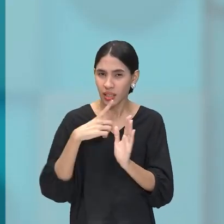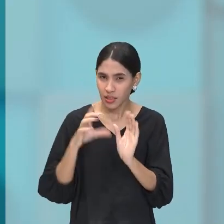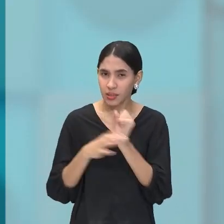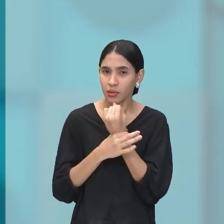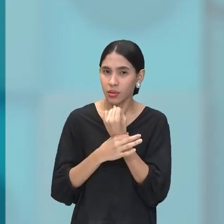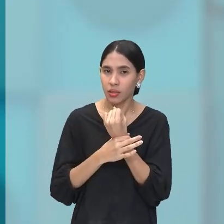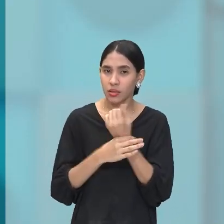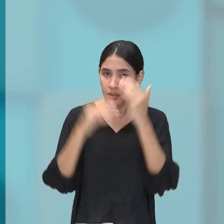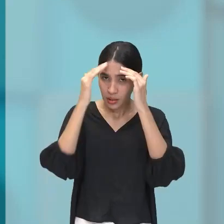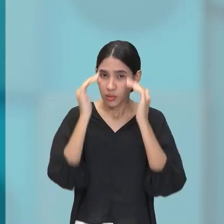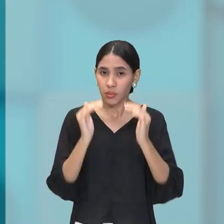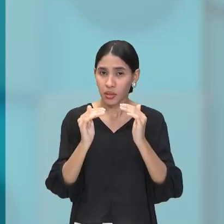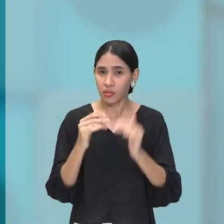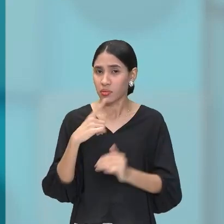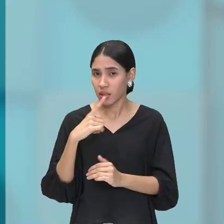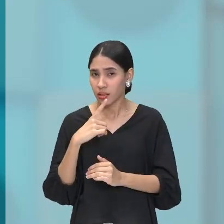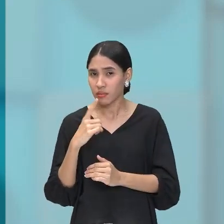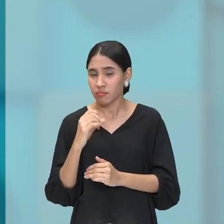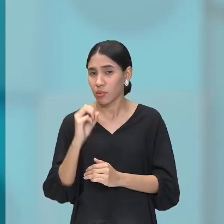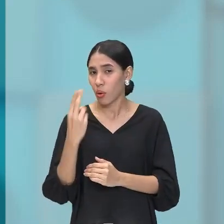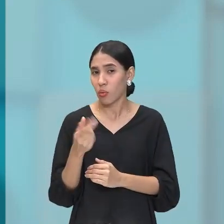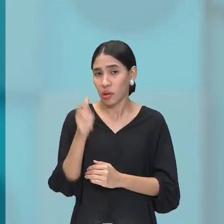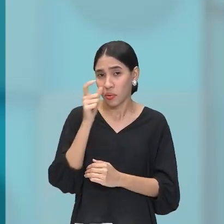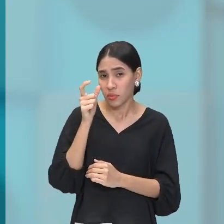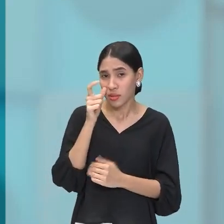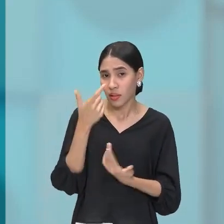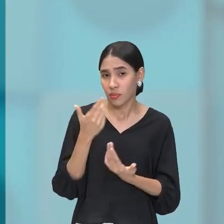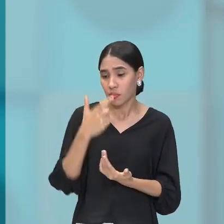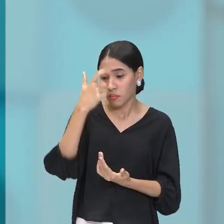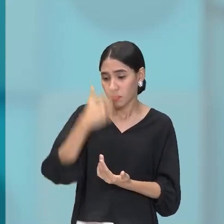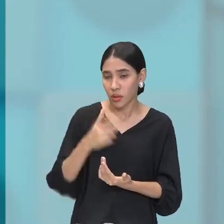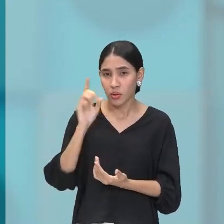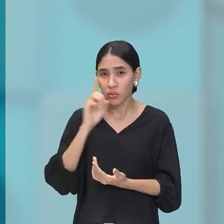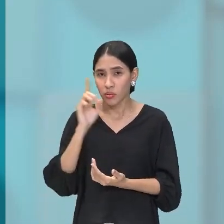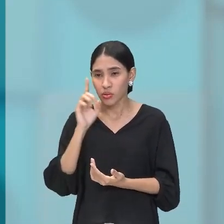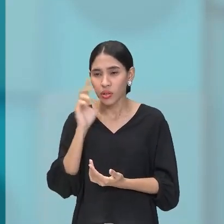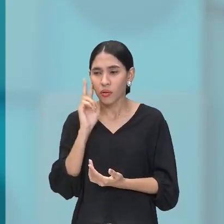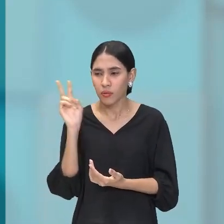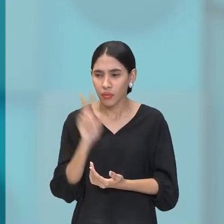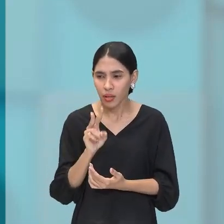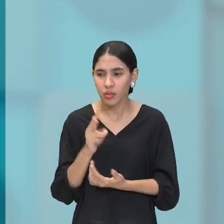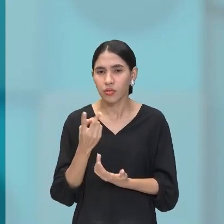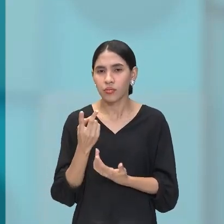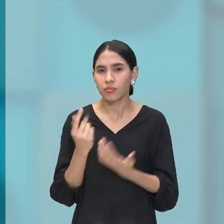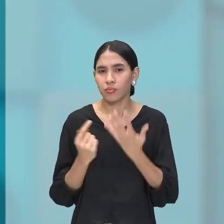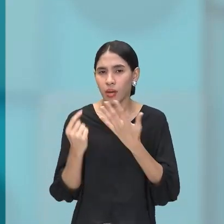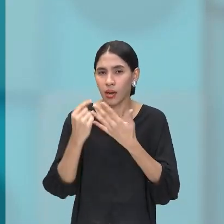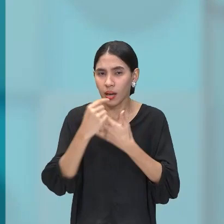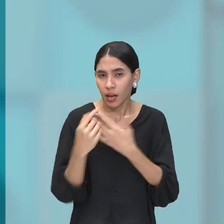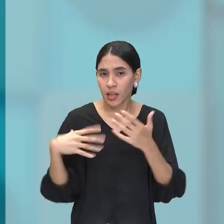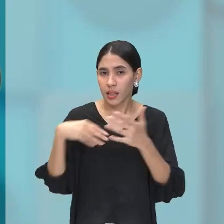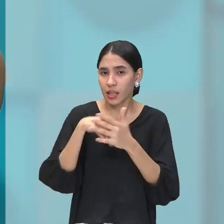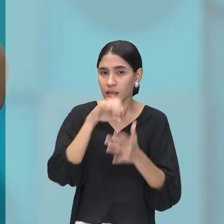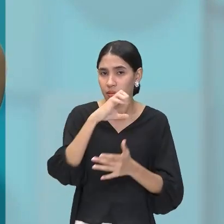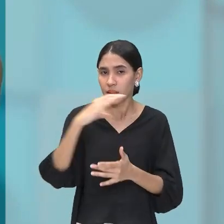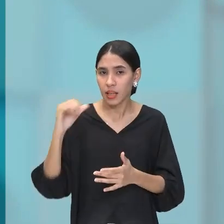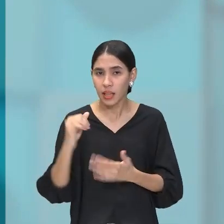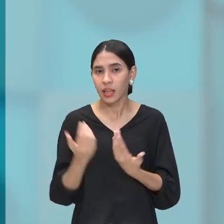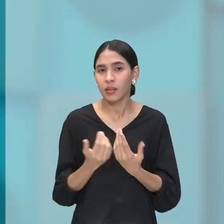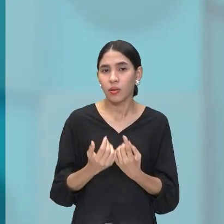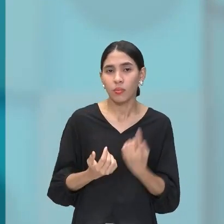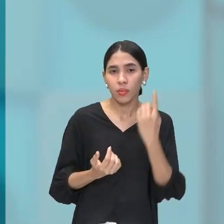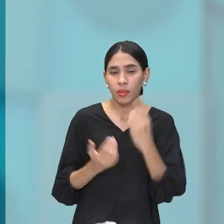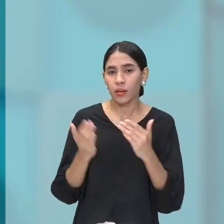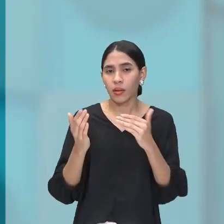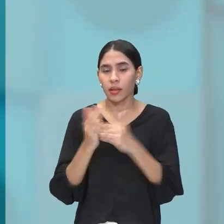e respeitados? Será que eu observo no meu cotidiano imediato que esses pontos fundamentais aí do primeiro até o